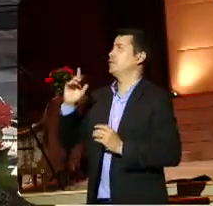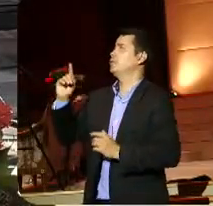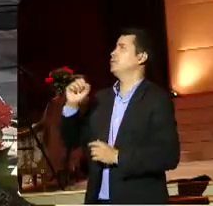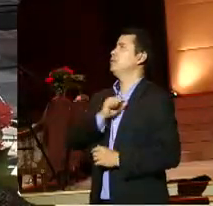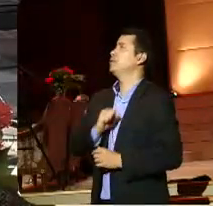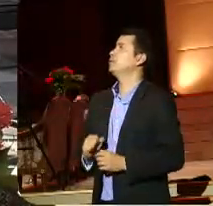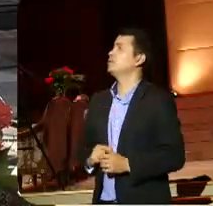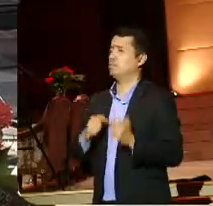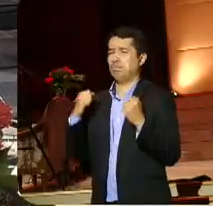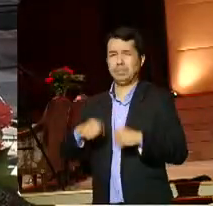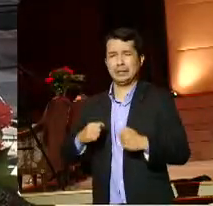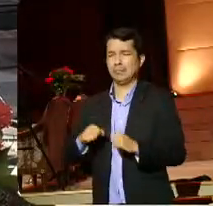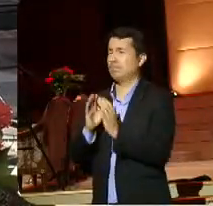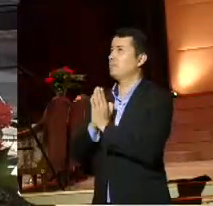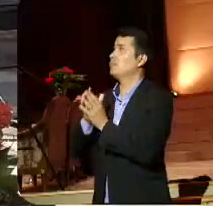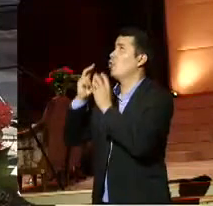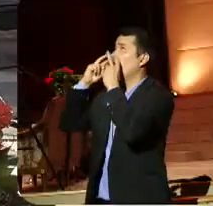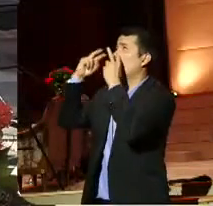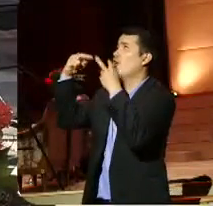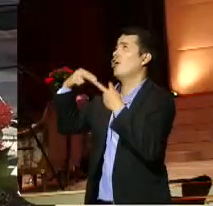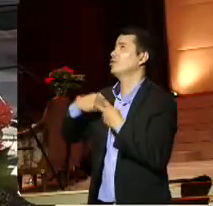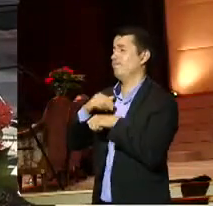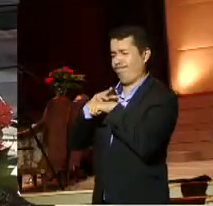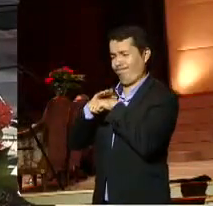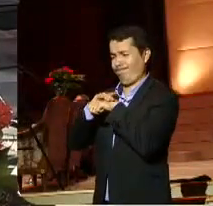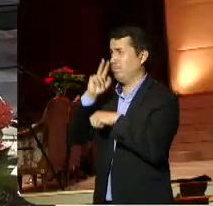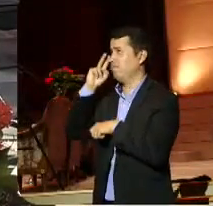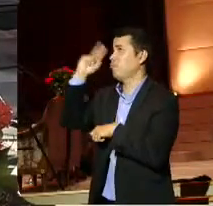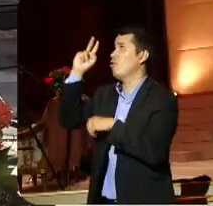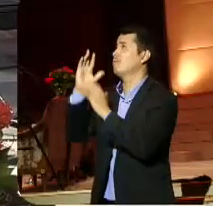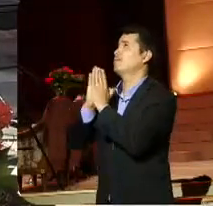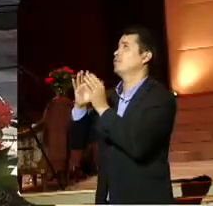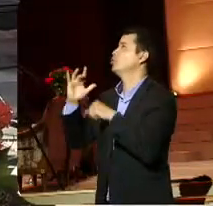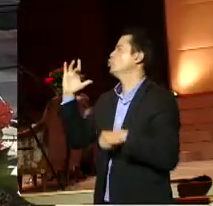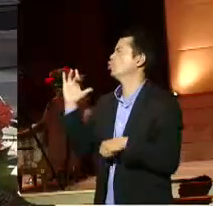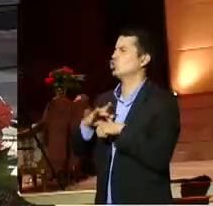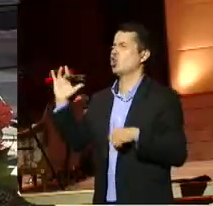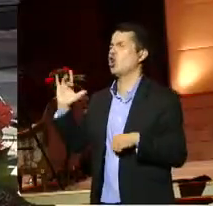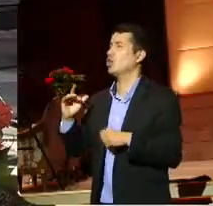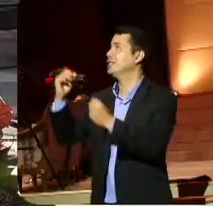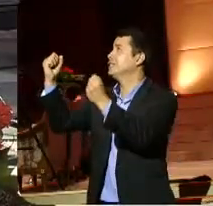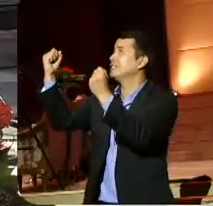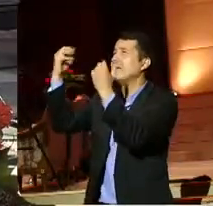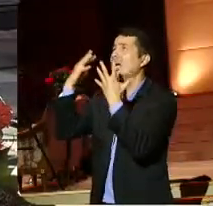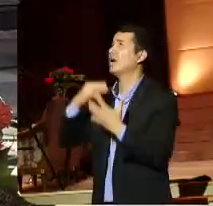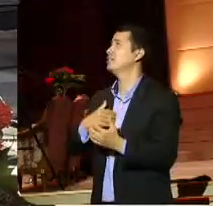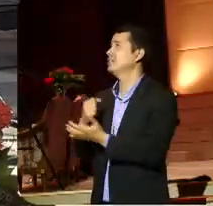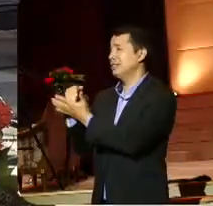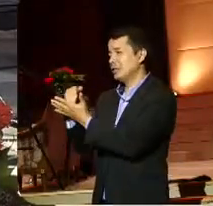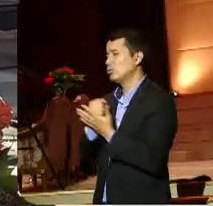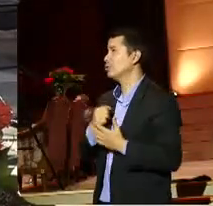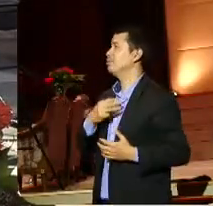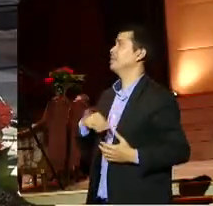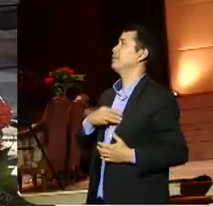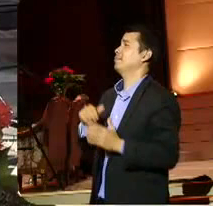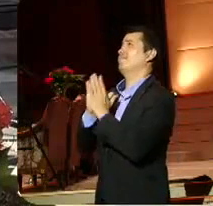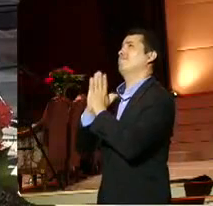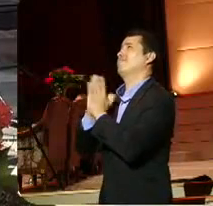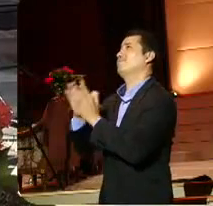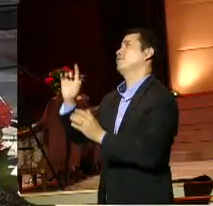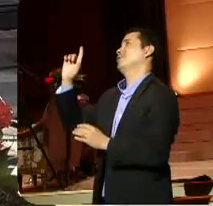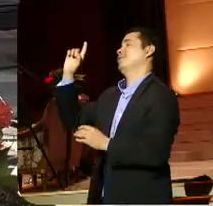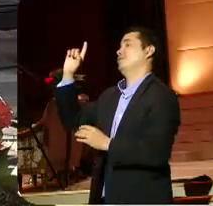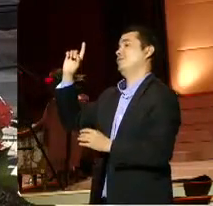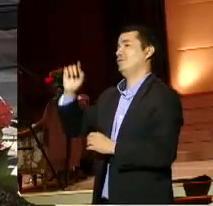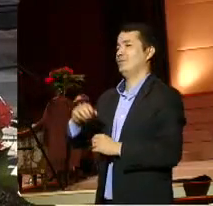estou precisando da tua cura, da tua intervenção, da tua graça, tenha misericórdia da minha vida.